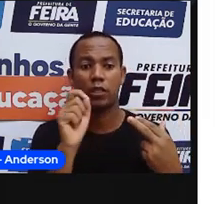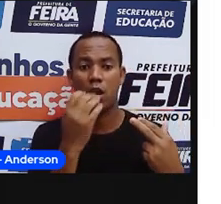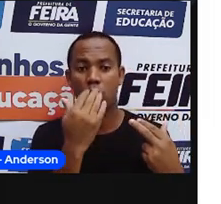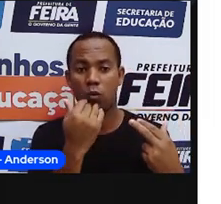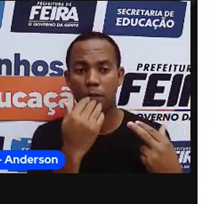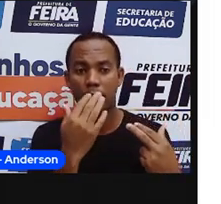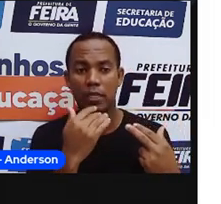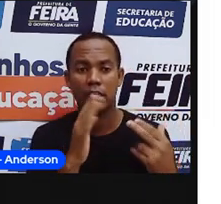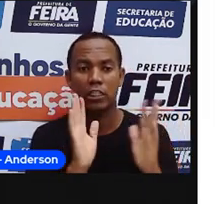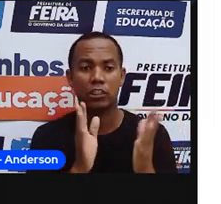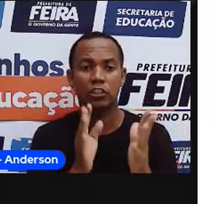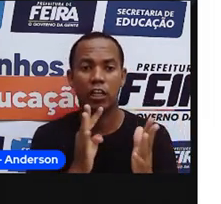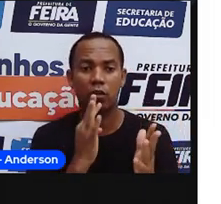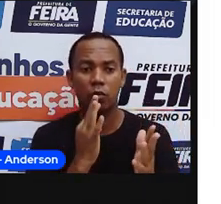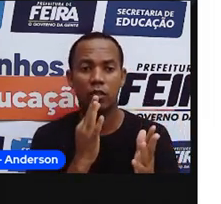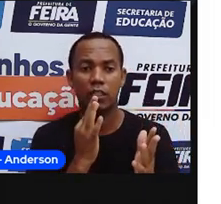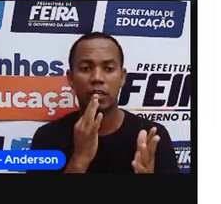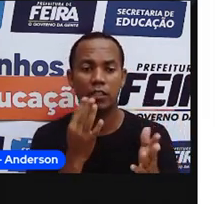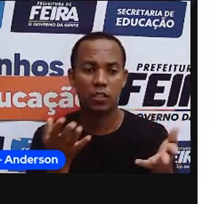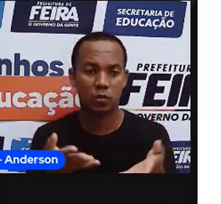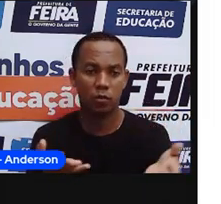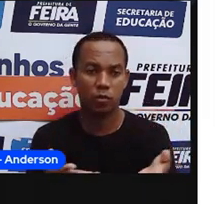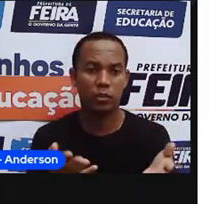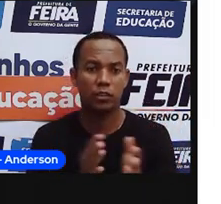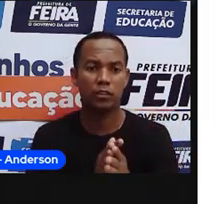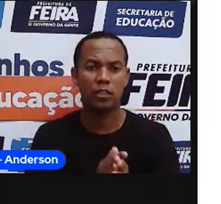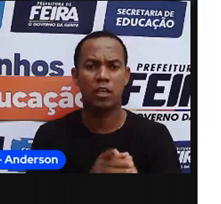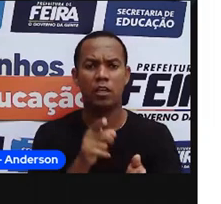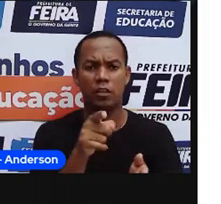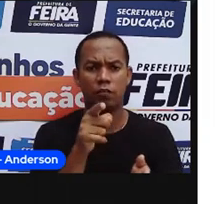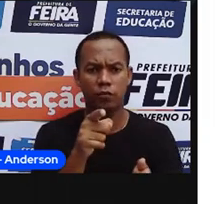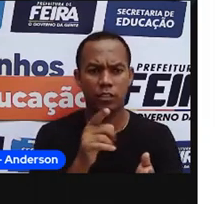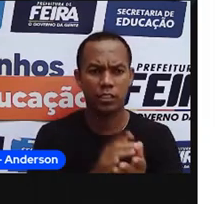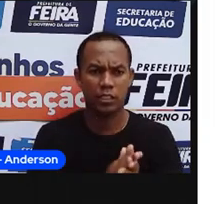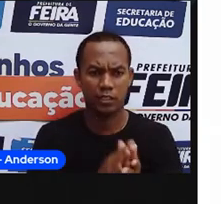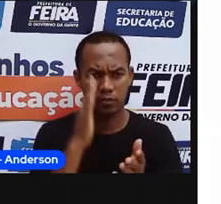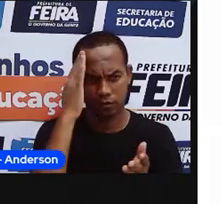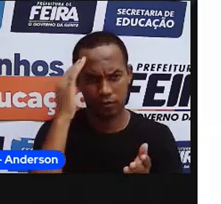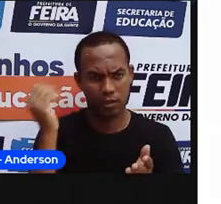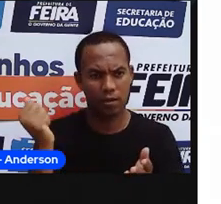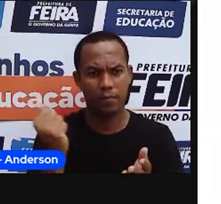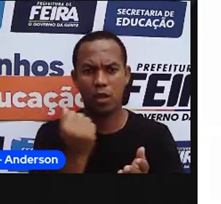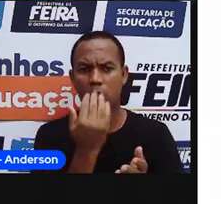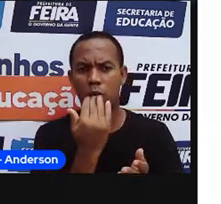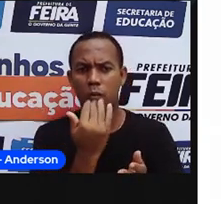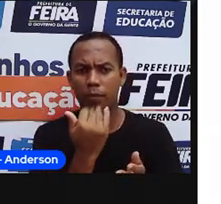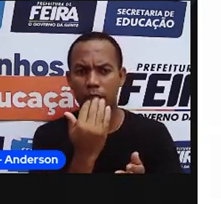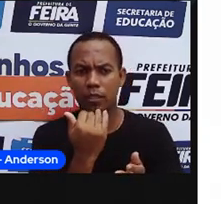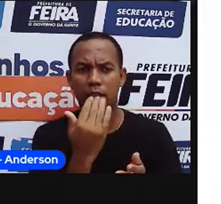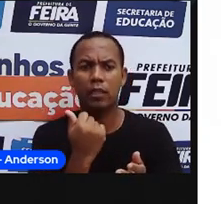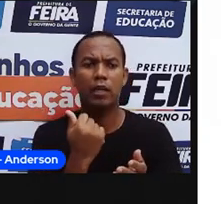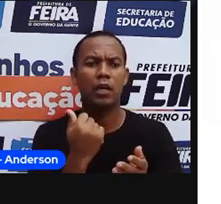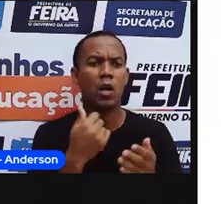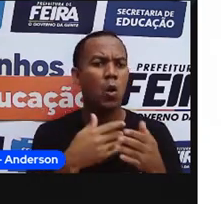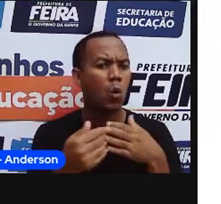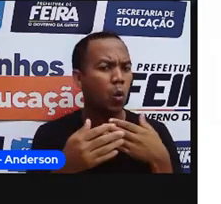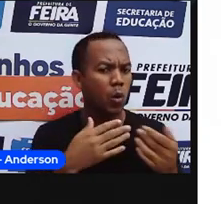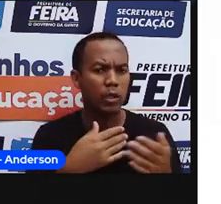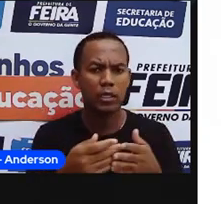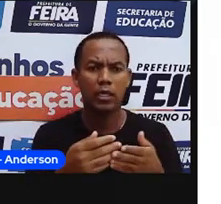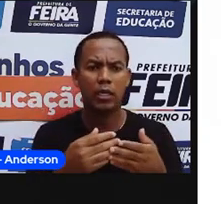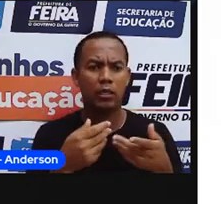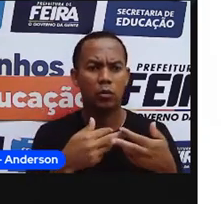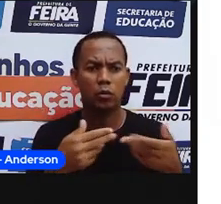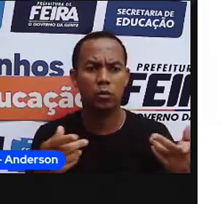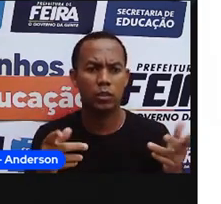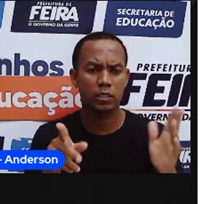e inserimos em nosso cardápio até os dias de hoje. E você, sabe de algum alimento, né, de algum prato que é aí